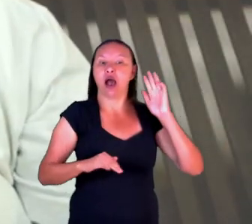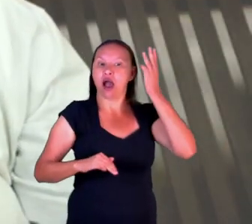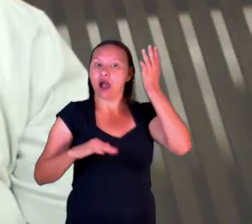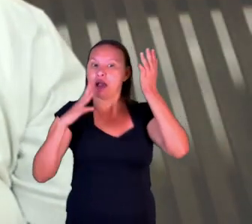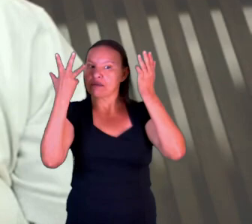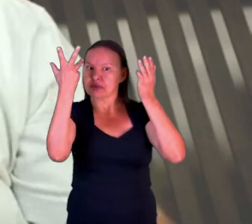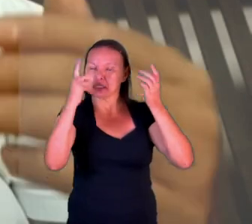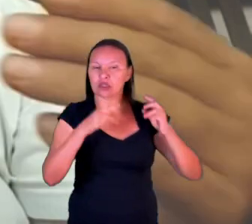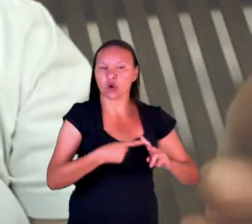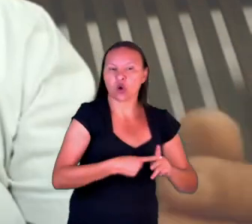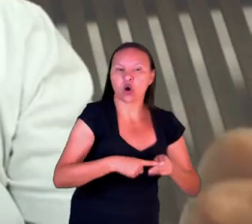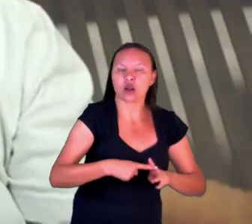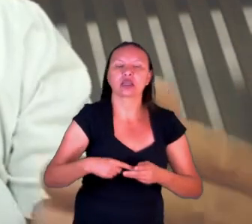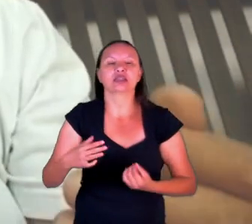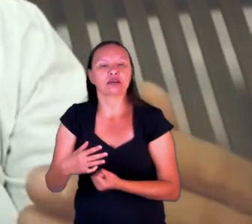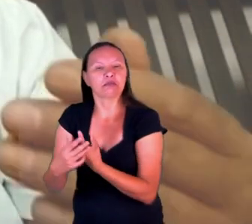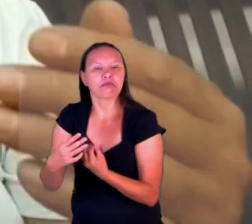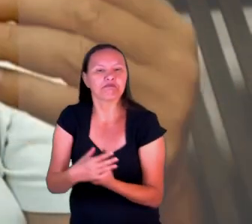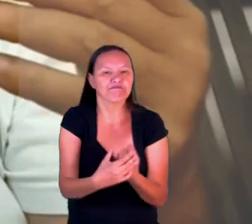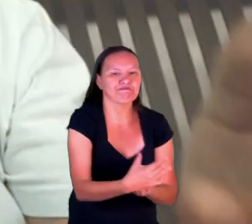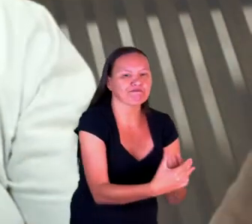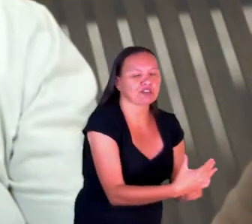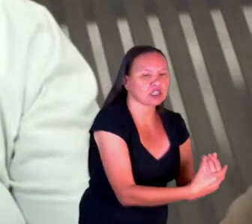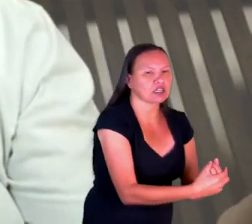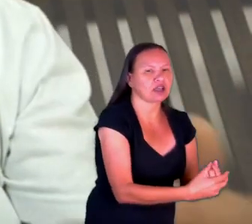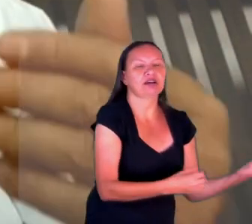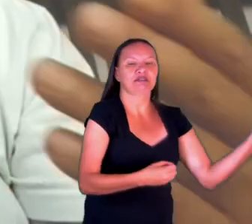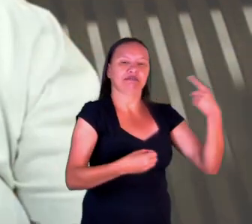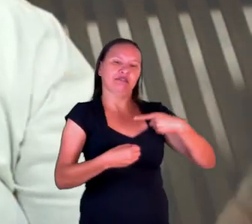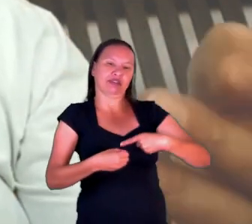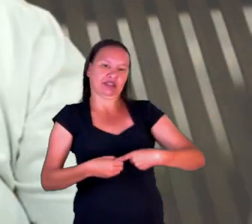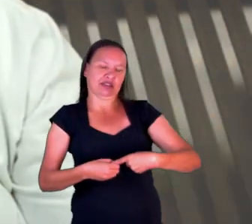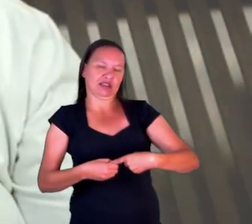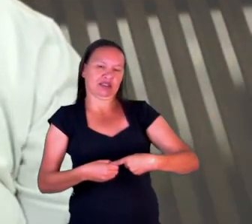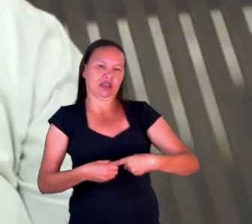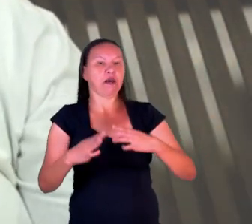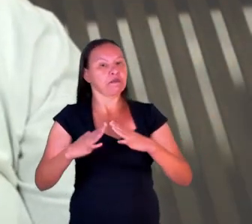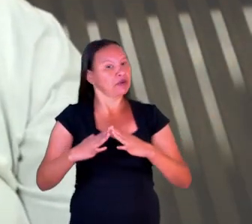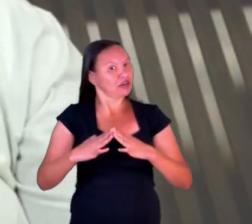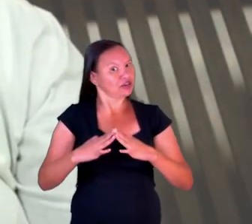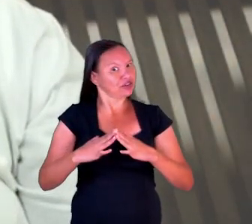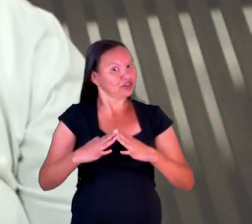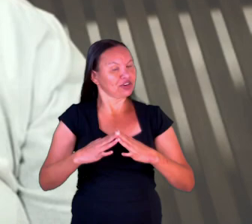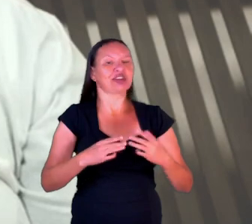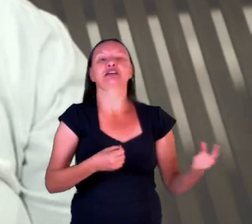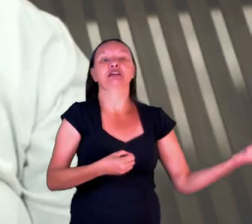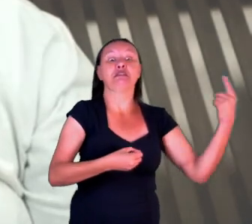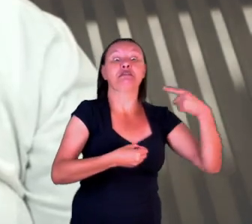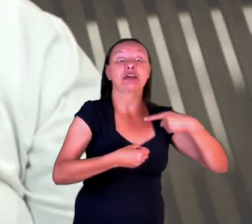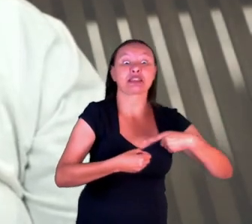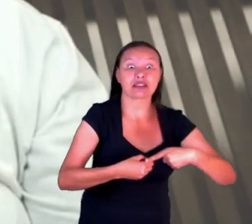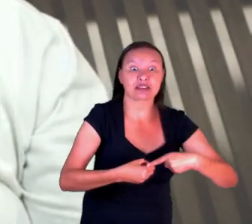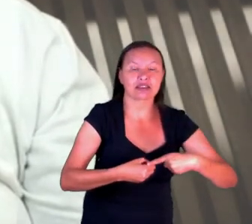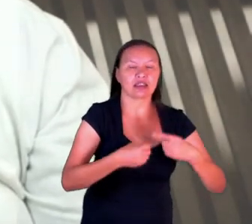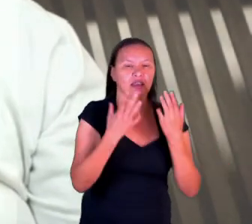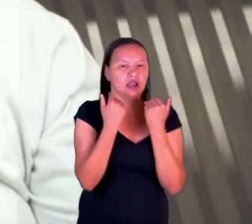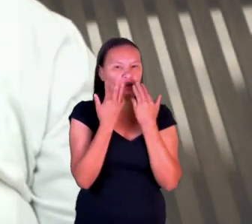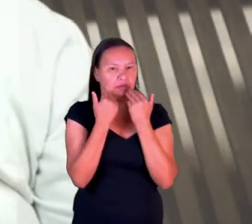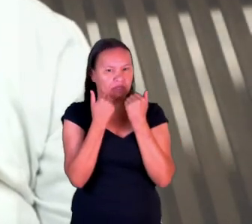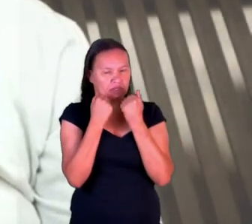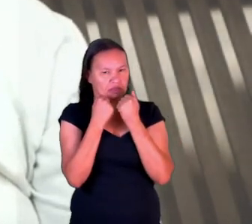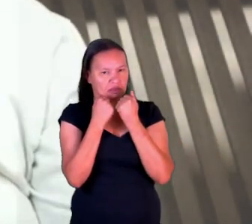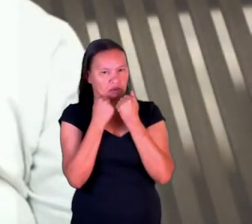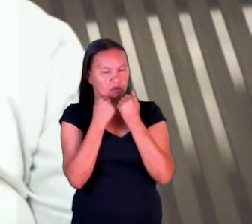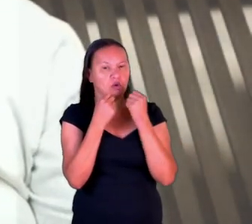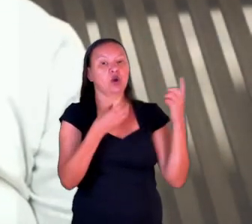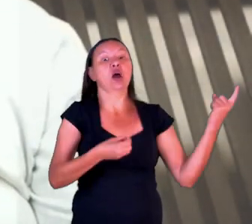né Eh para essa população ele vai trazer coisas relacionadas à moradia o trabalho e renda mas evidentemente ele vai trazer questões de alimentação porque a